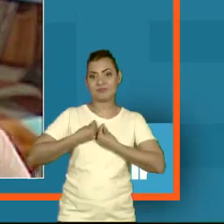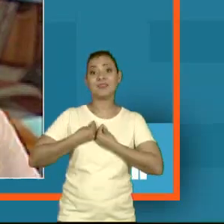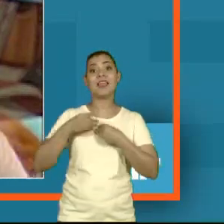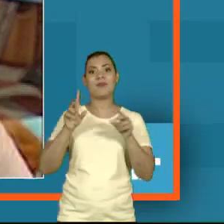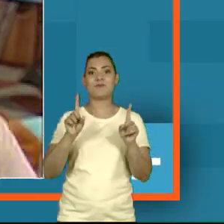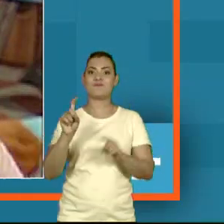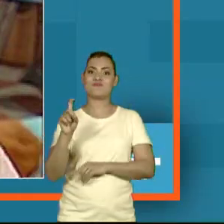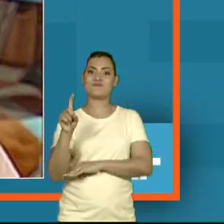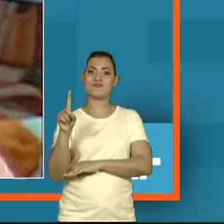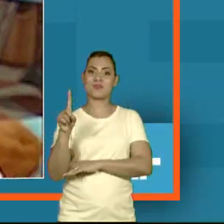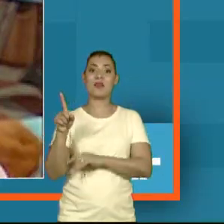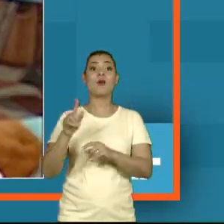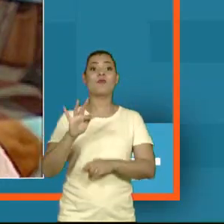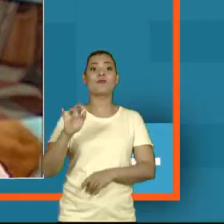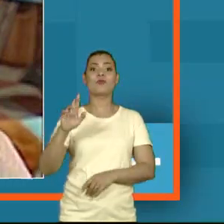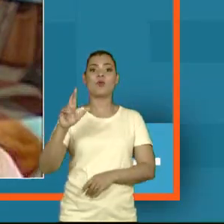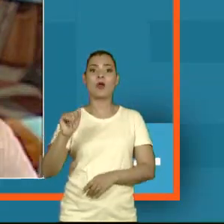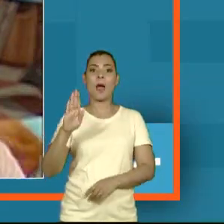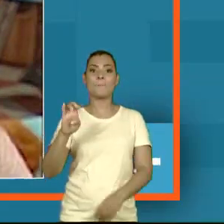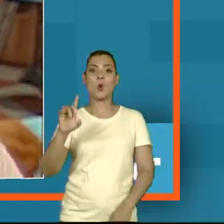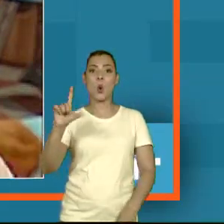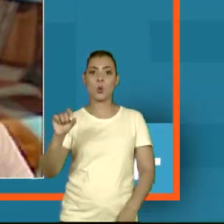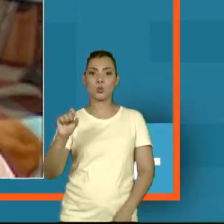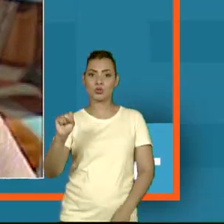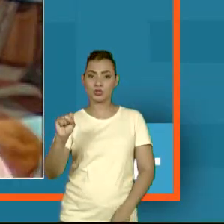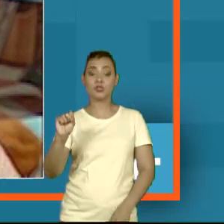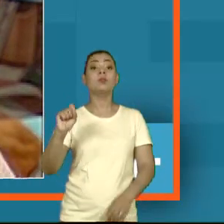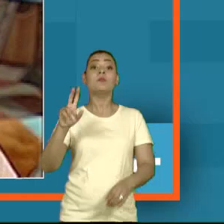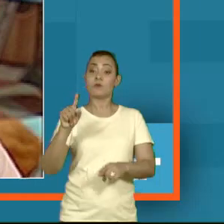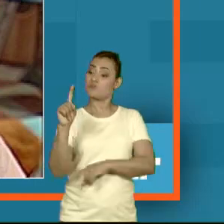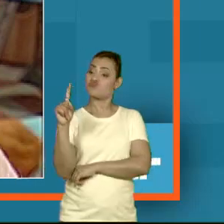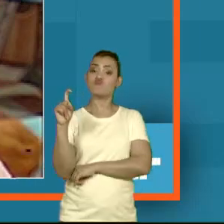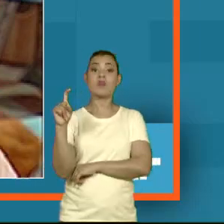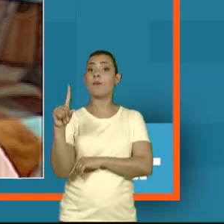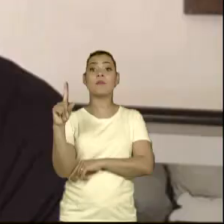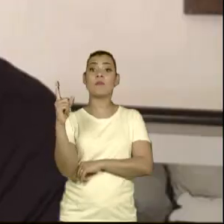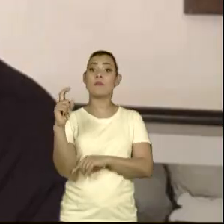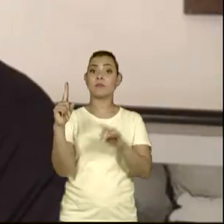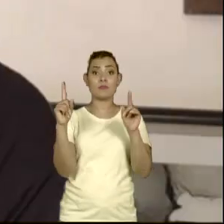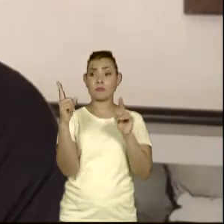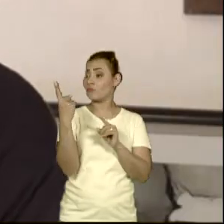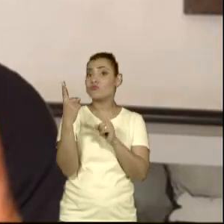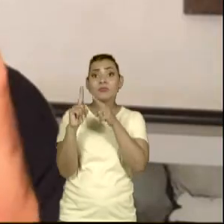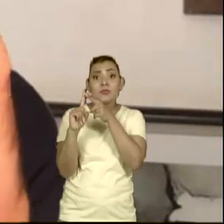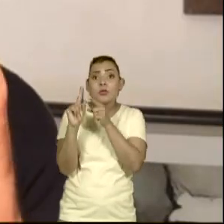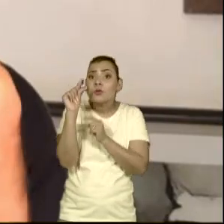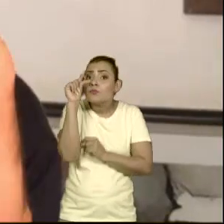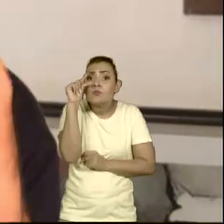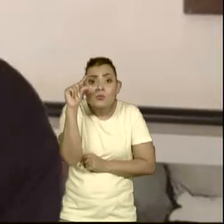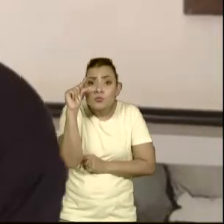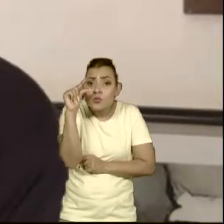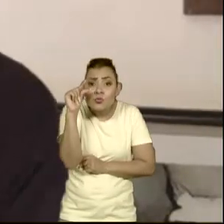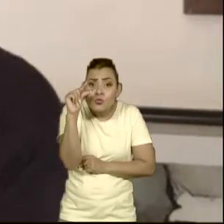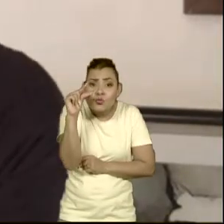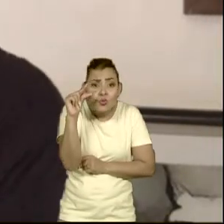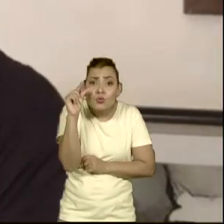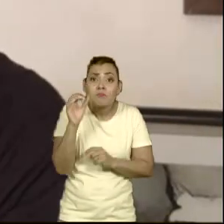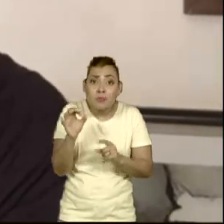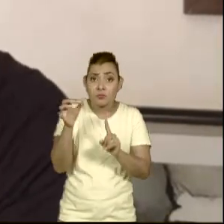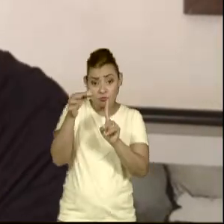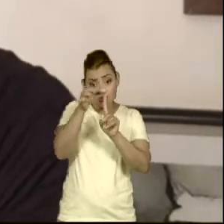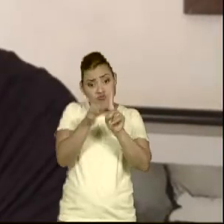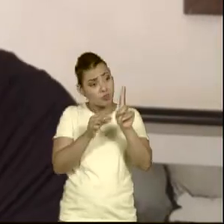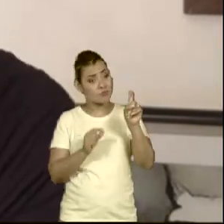boneco que eu amo, porque é outra técnica, gente. Furabolos é uma luvinha de dedo, tá? Ele é desse tamanho mesmo, gente. Ele